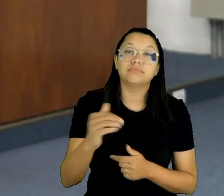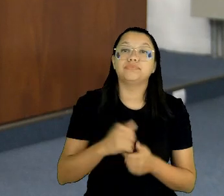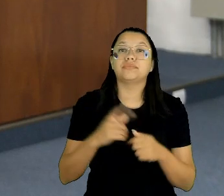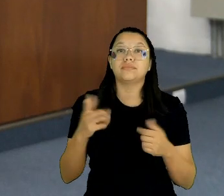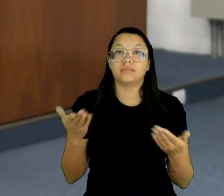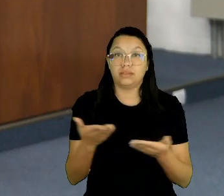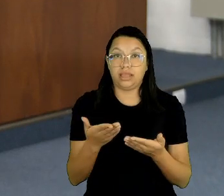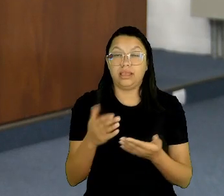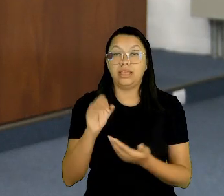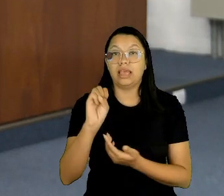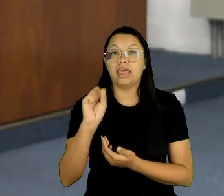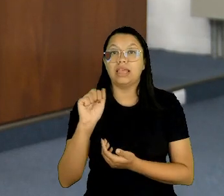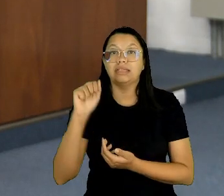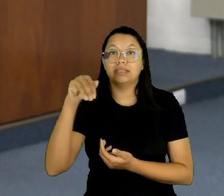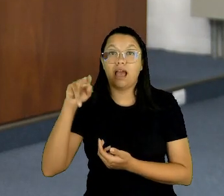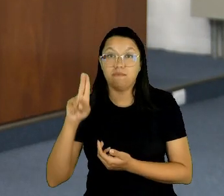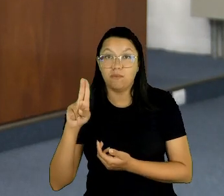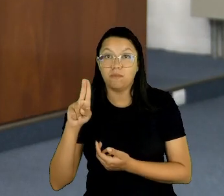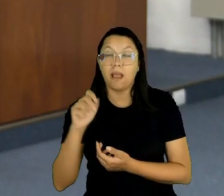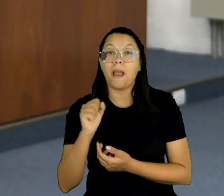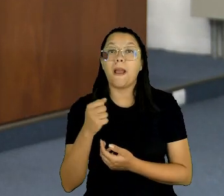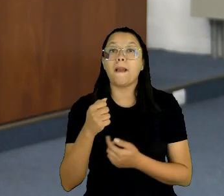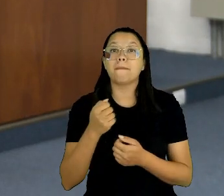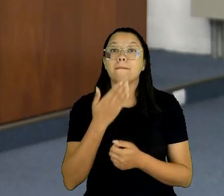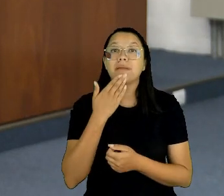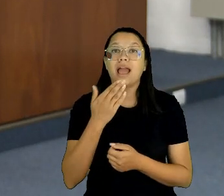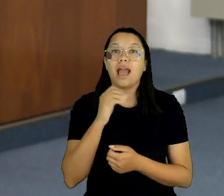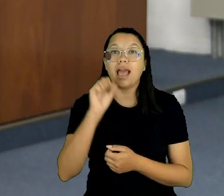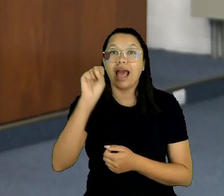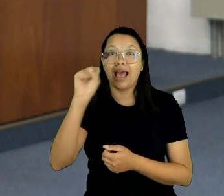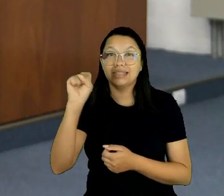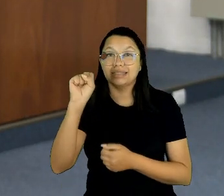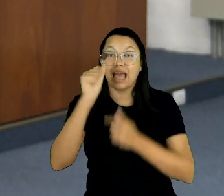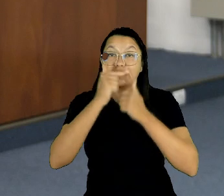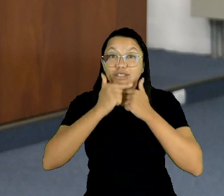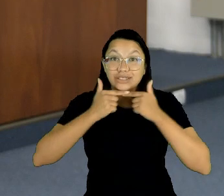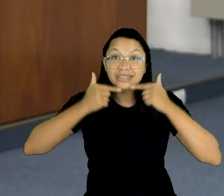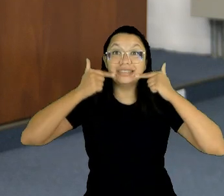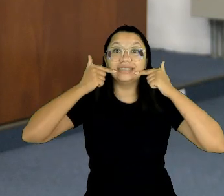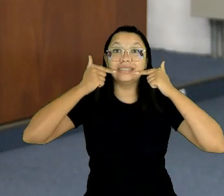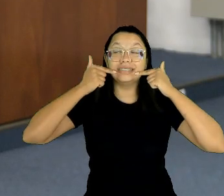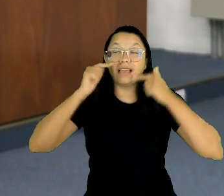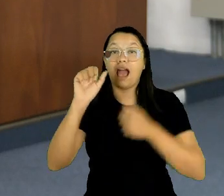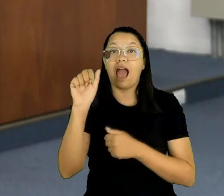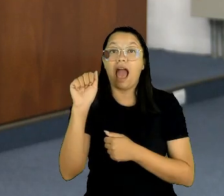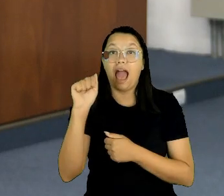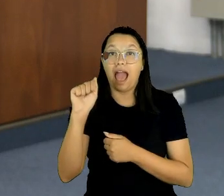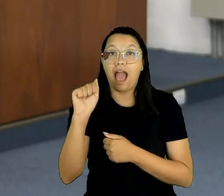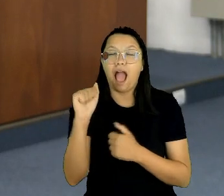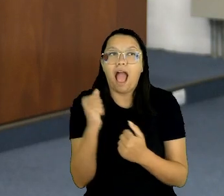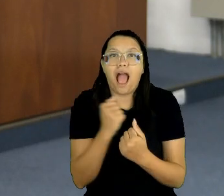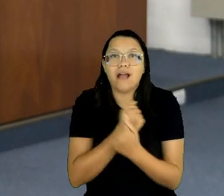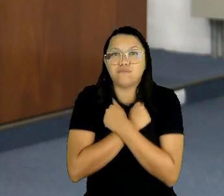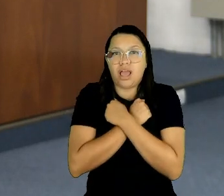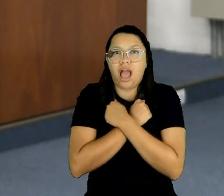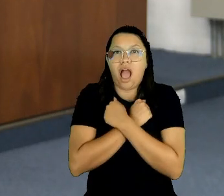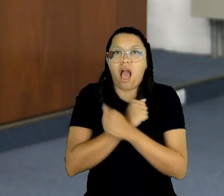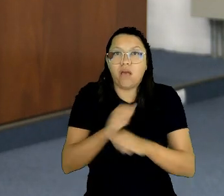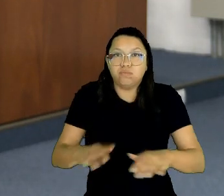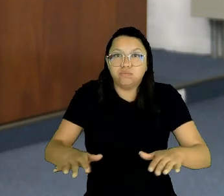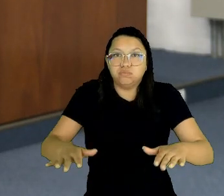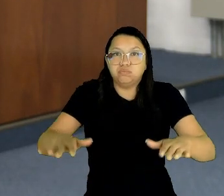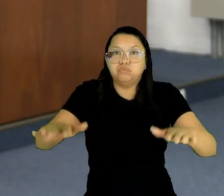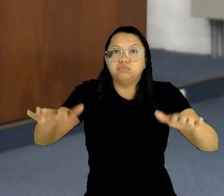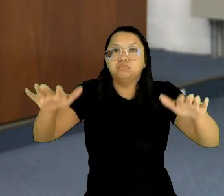esse mnemônico chamado SAMU. Então a gente pede para o paciente sorrir, ele não consegue, ou sorrir torto. O abraço, o paciente não vai